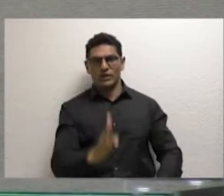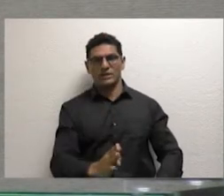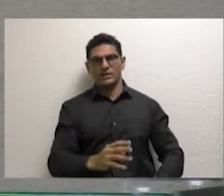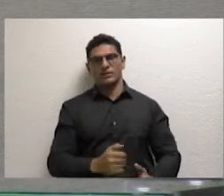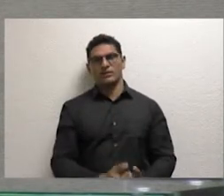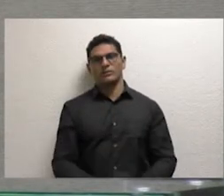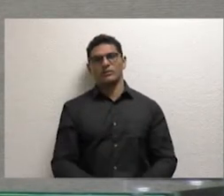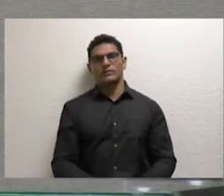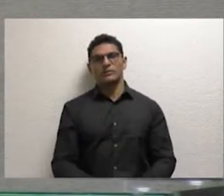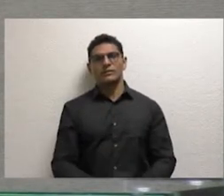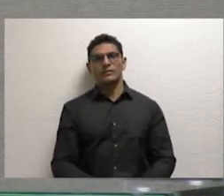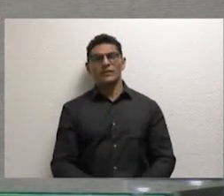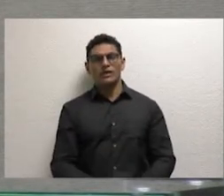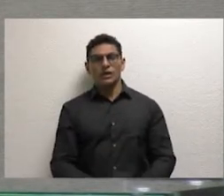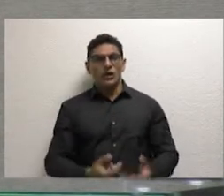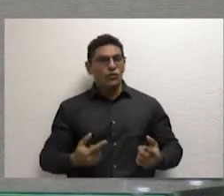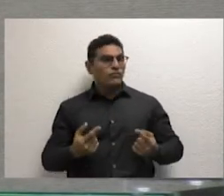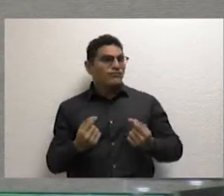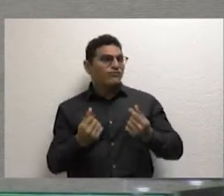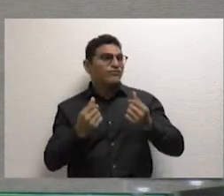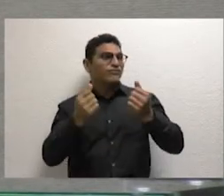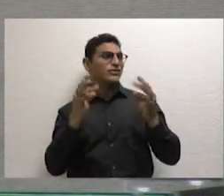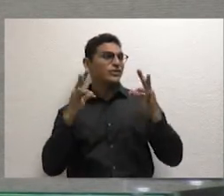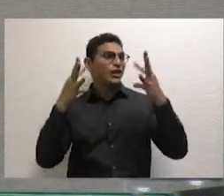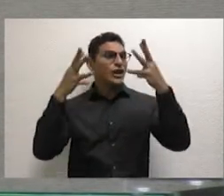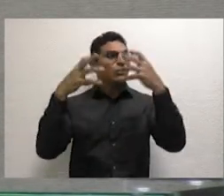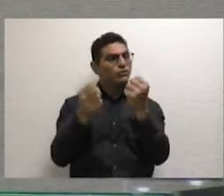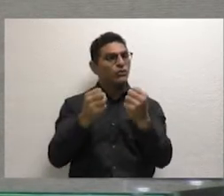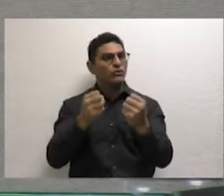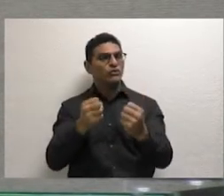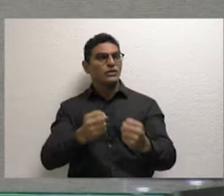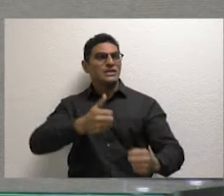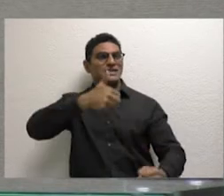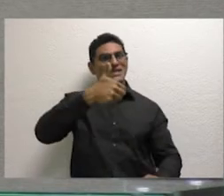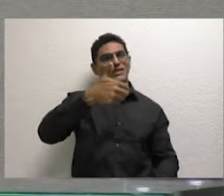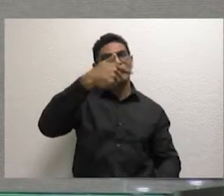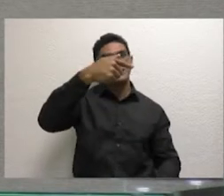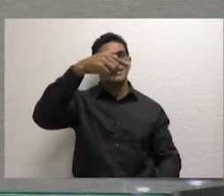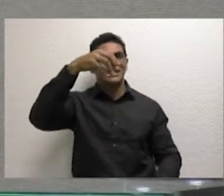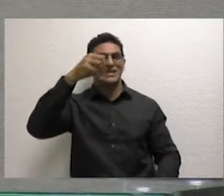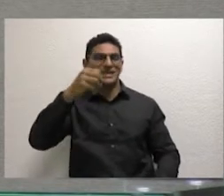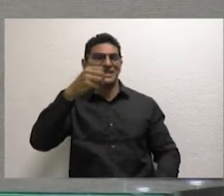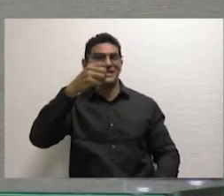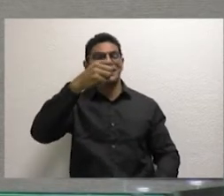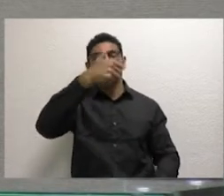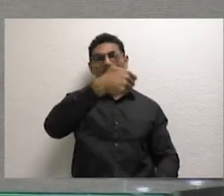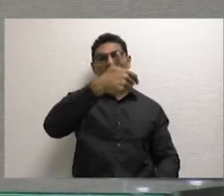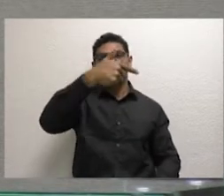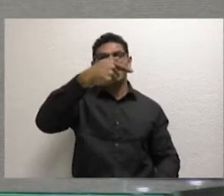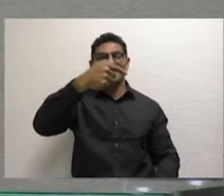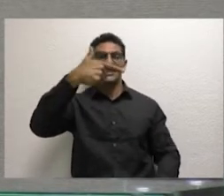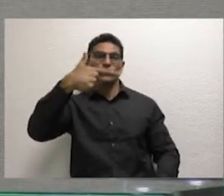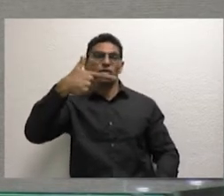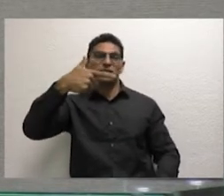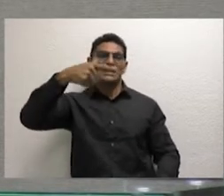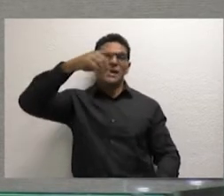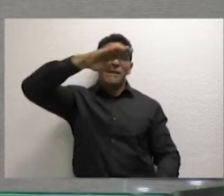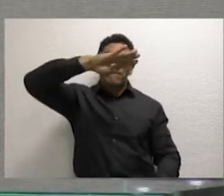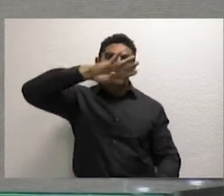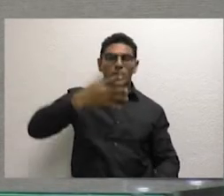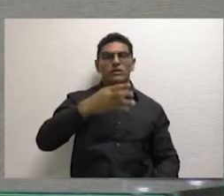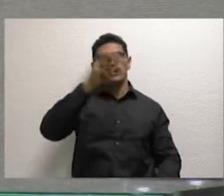com um investimento total de 172 milhões de reais,